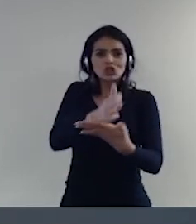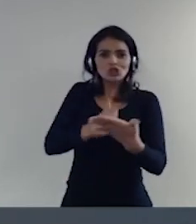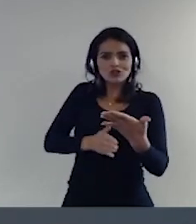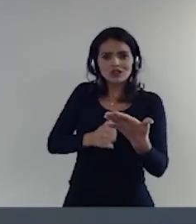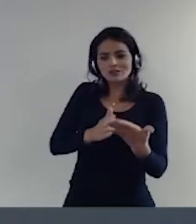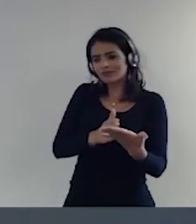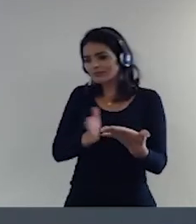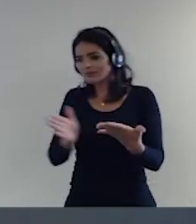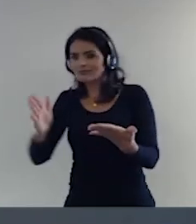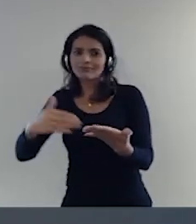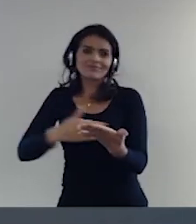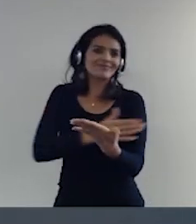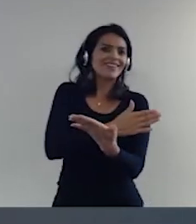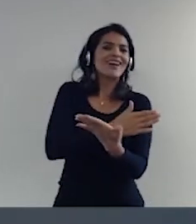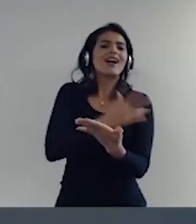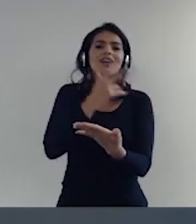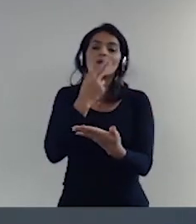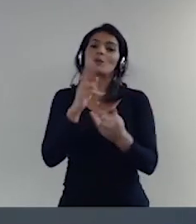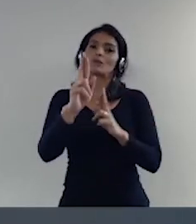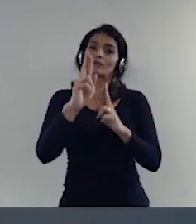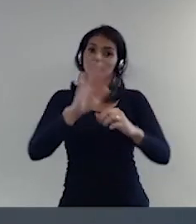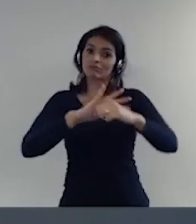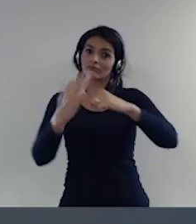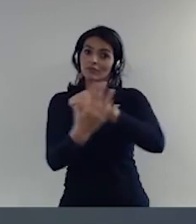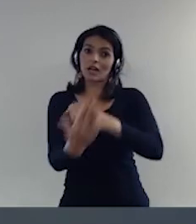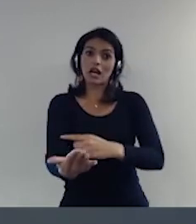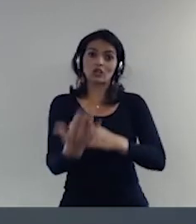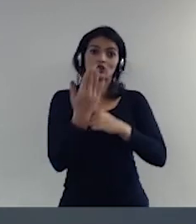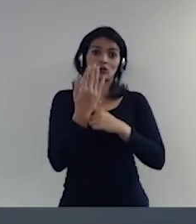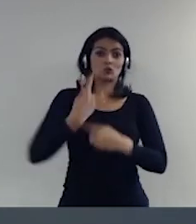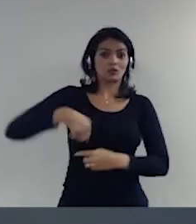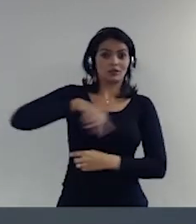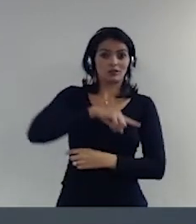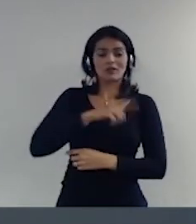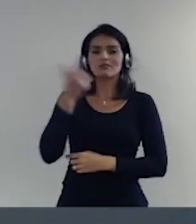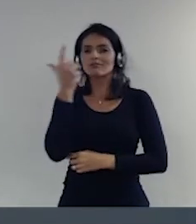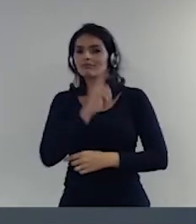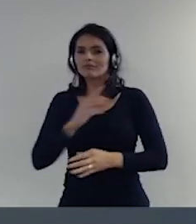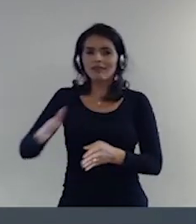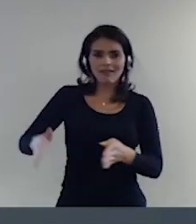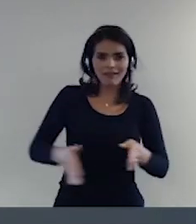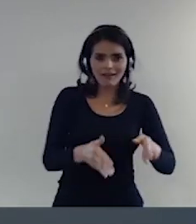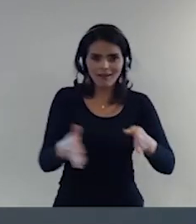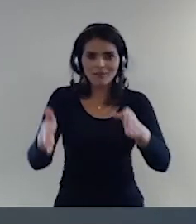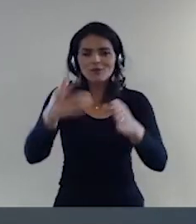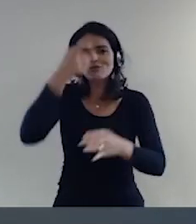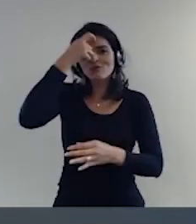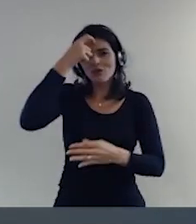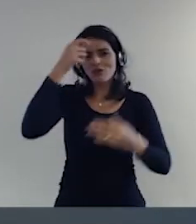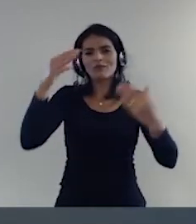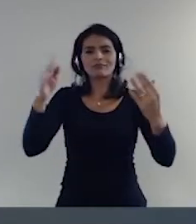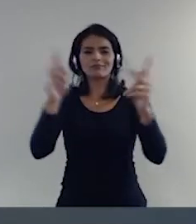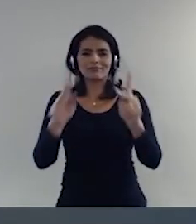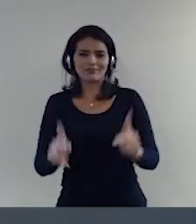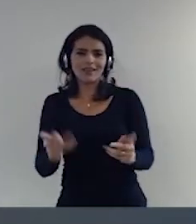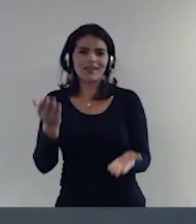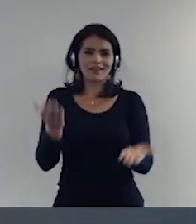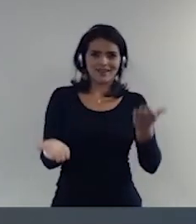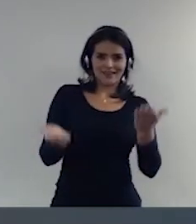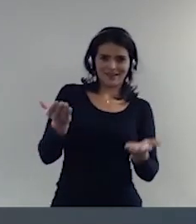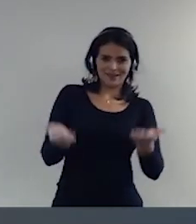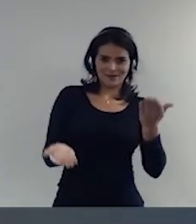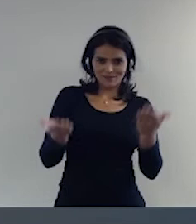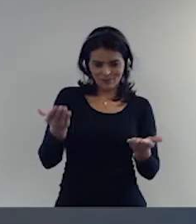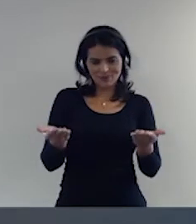uma esperança de que, quem sabe, a pandemia nos ajude a achar um caminho de consenso, um caminho aí de equilíbrio